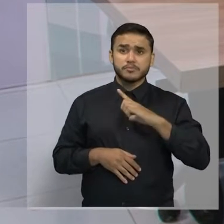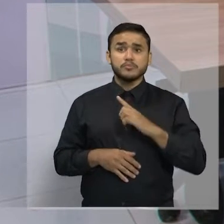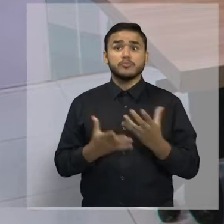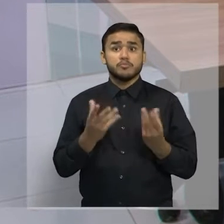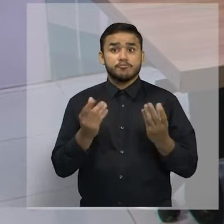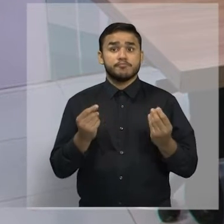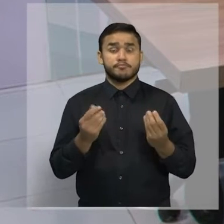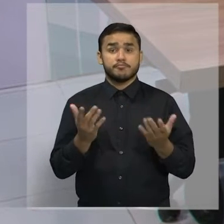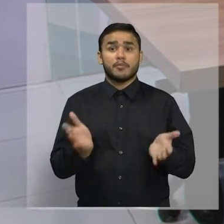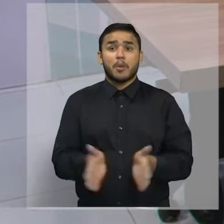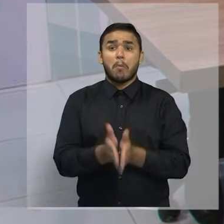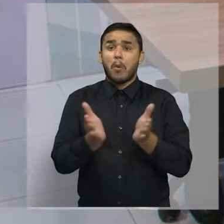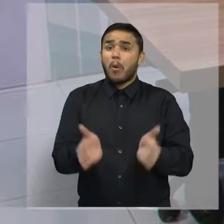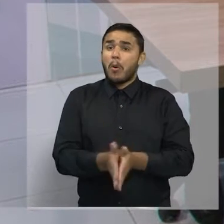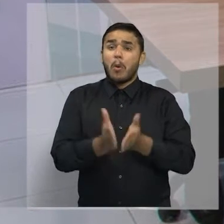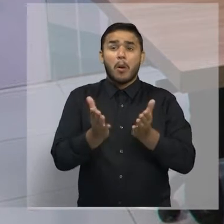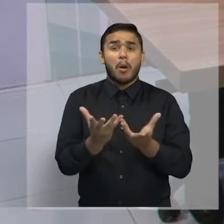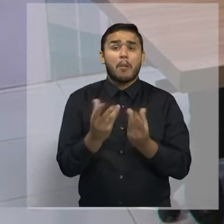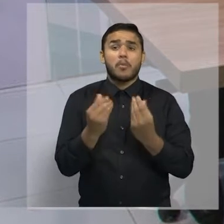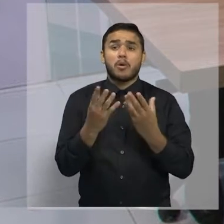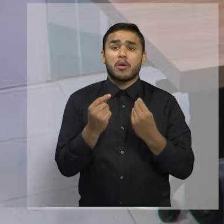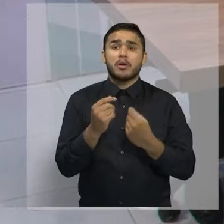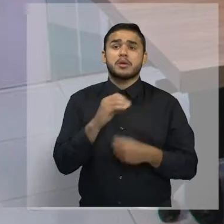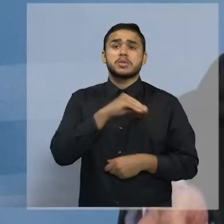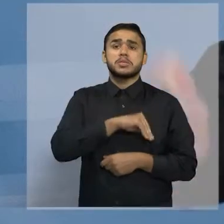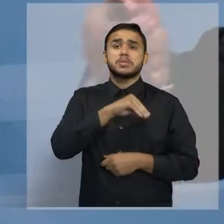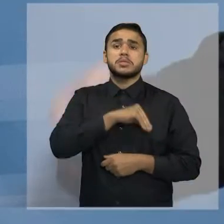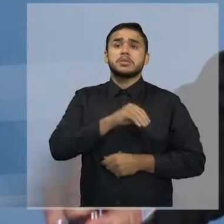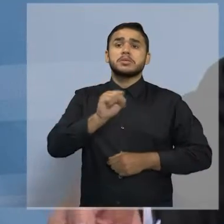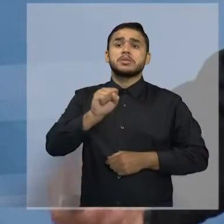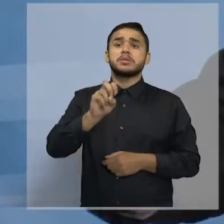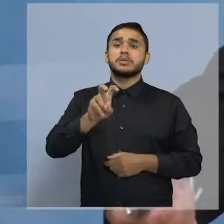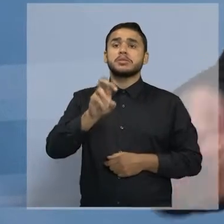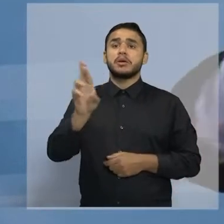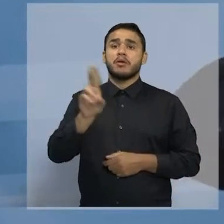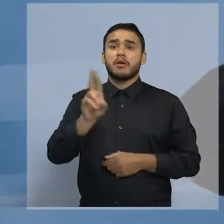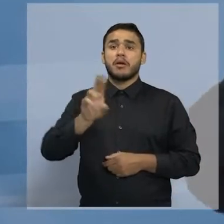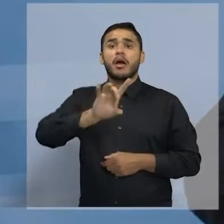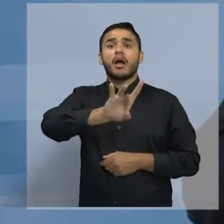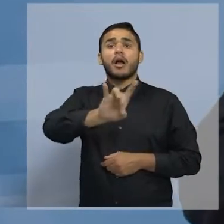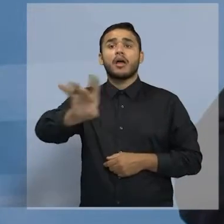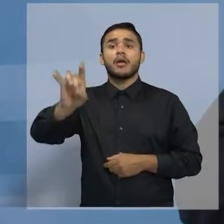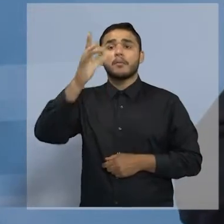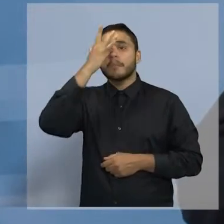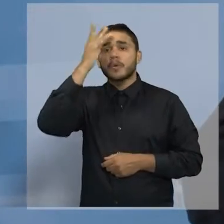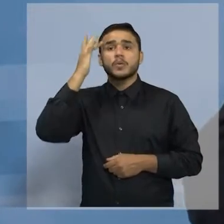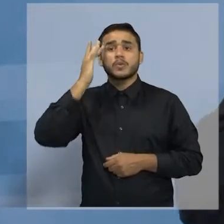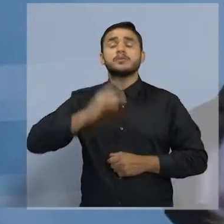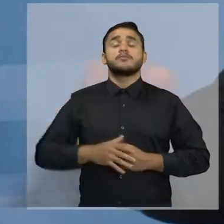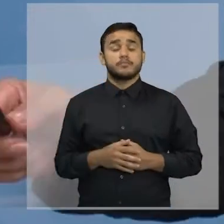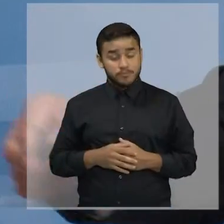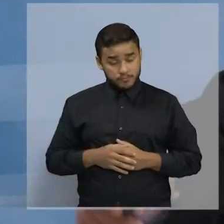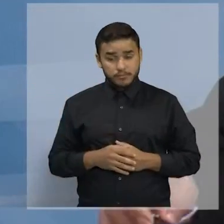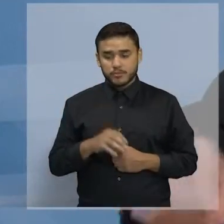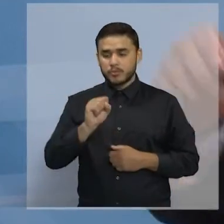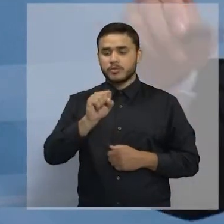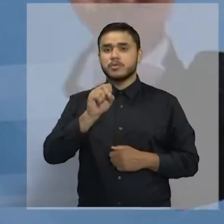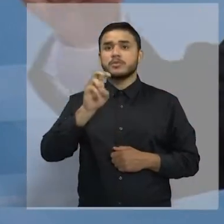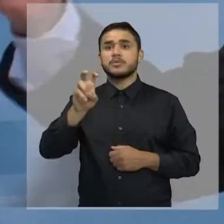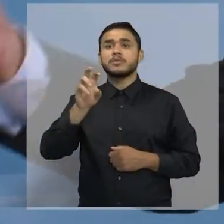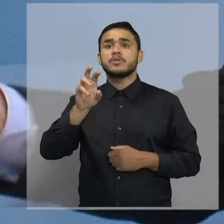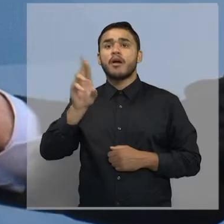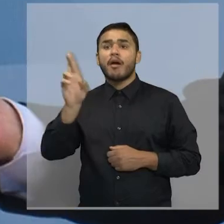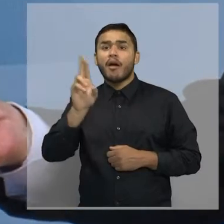pobreza, nós vamos auxiliar essas pessoas com R$ 85,00 mês por cada pessoa, tá? Isso importa hoje em torno de